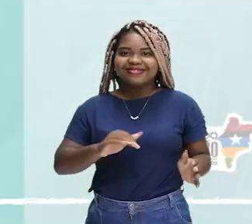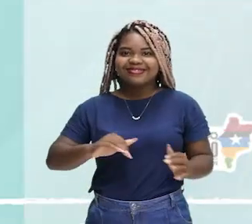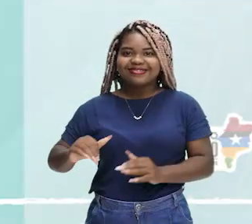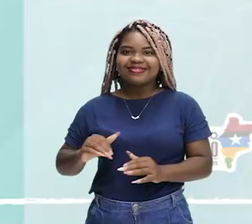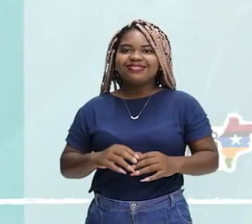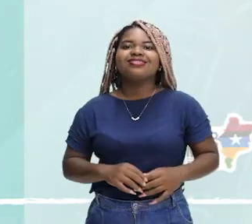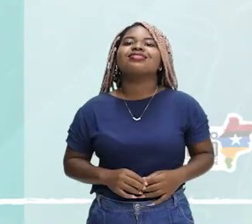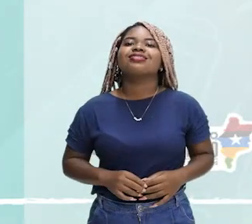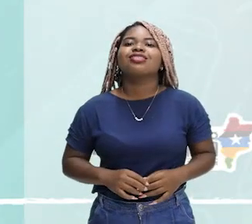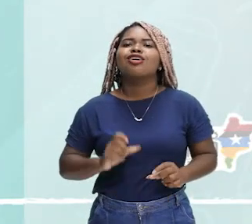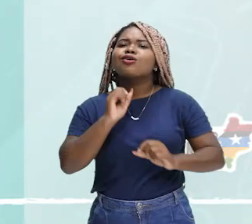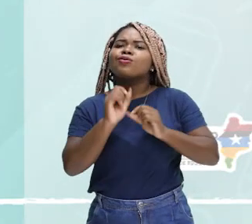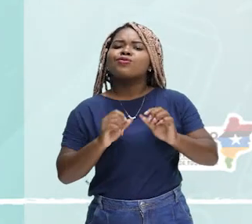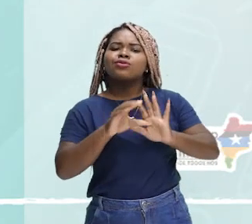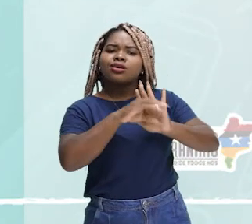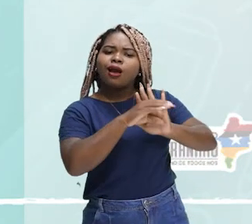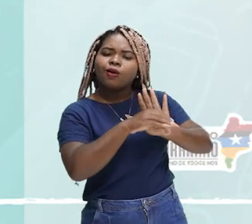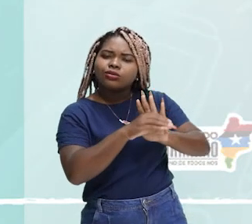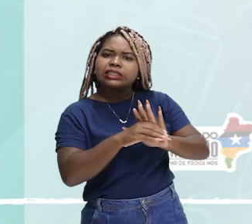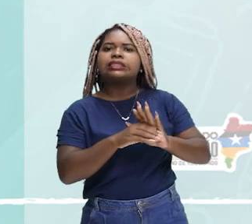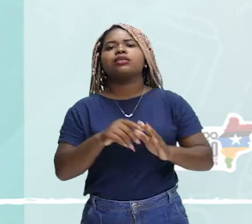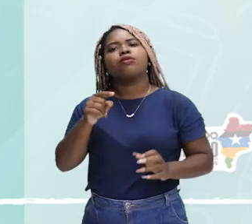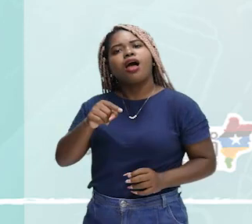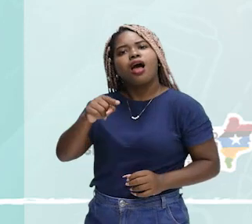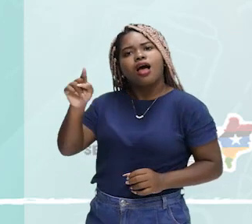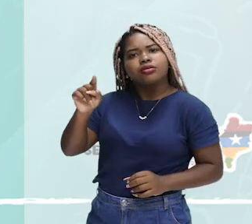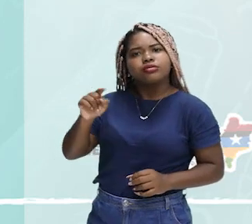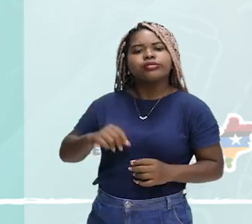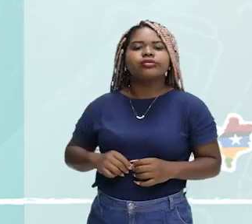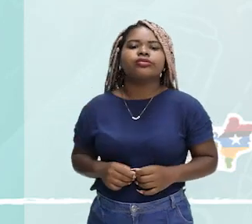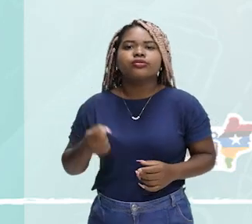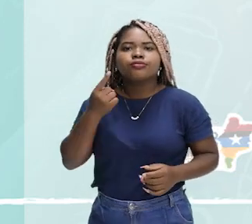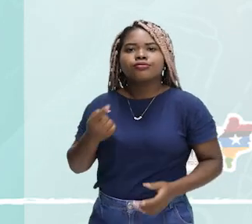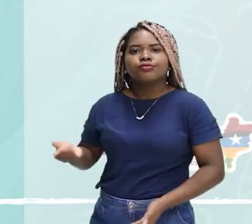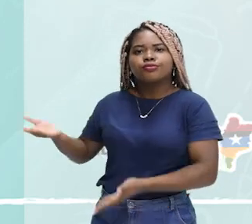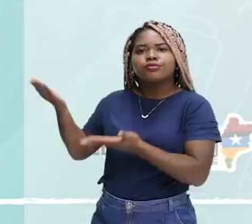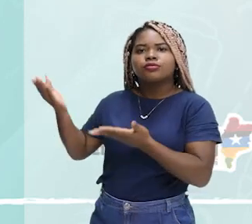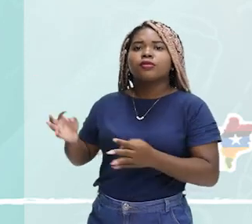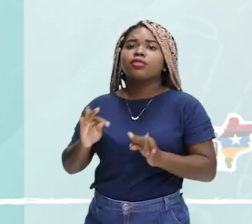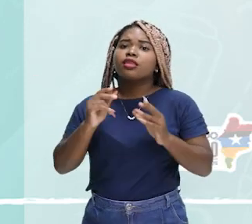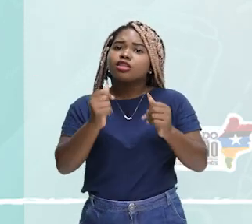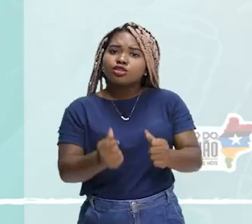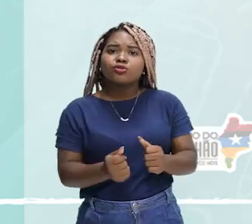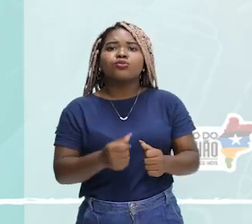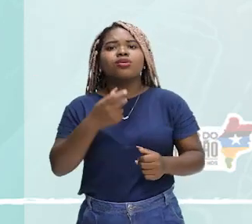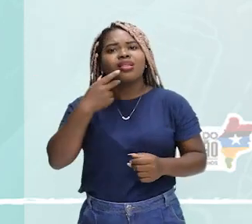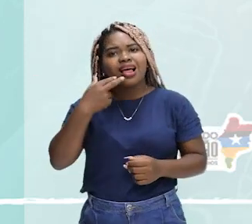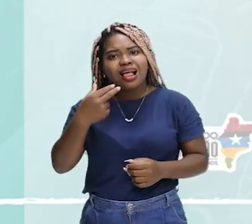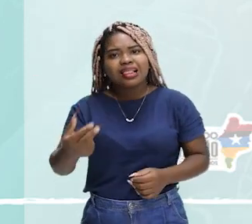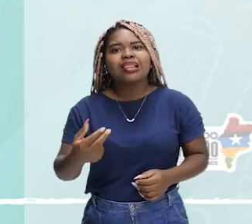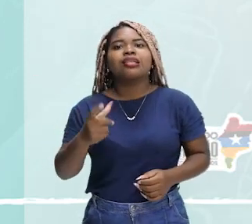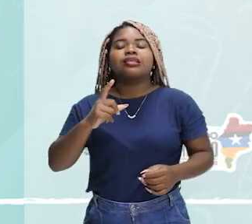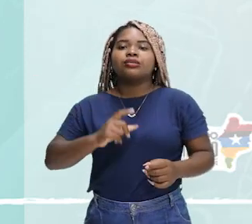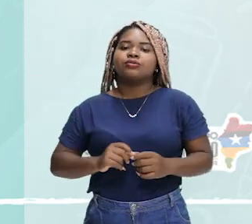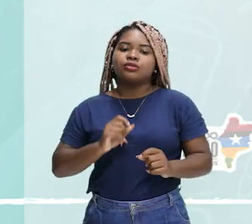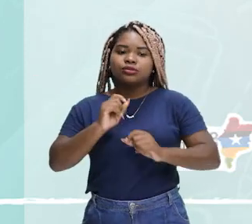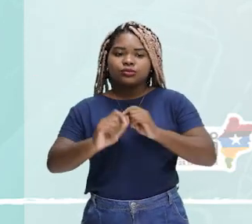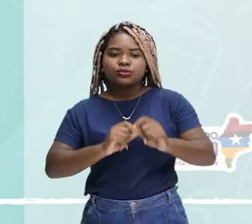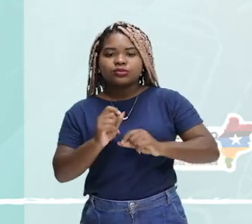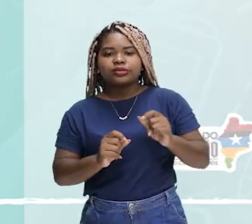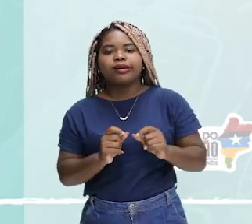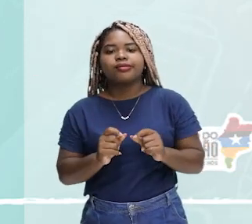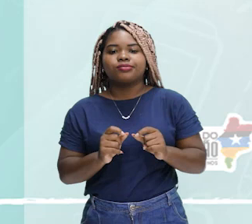Acentuação gráfica. O que é acentuação gráfica? Em todos os idiomas, as palavras têm uma acentuação que define qual é